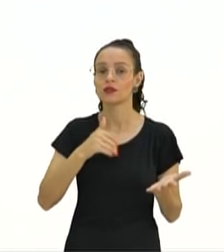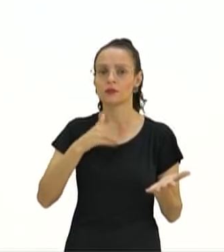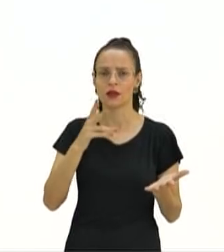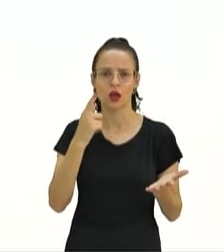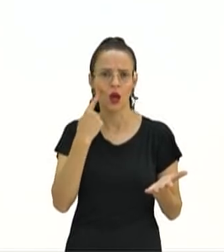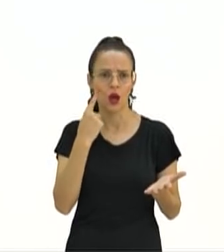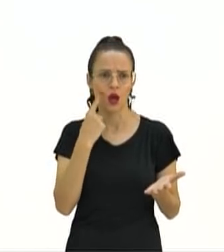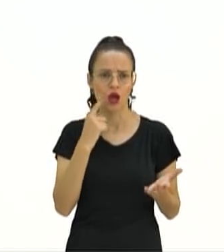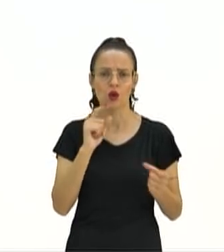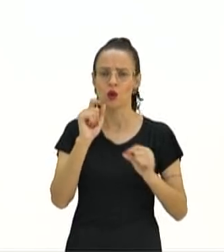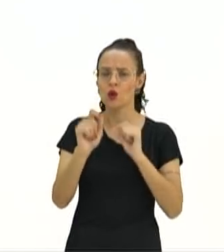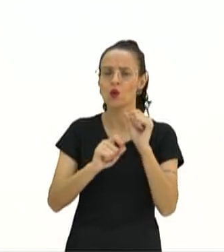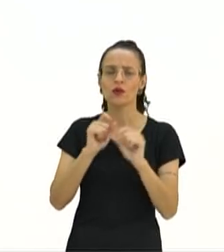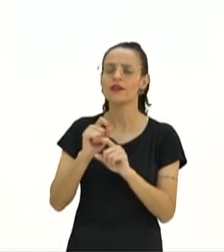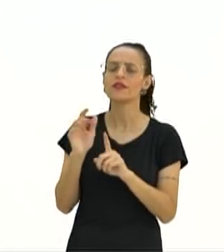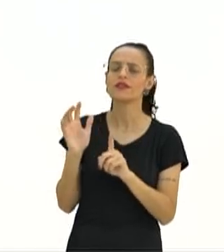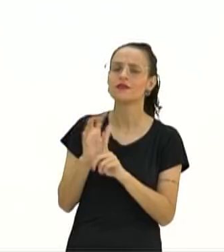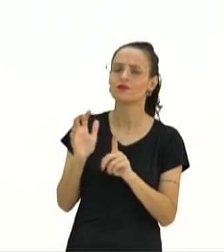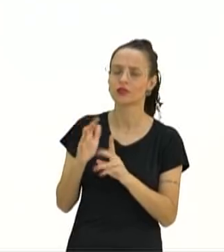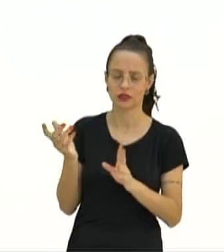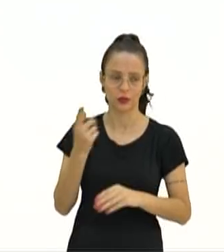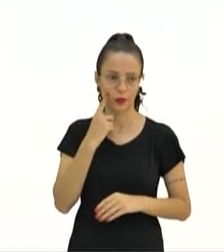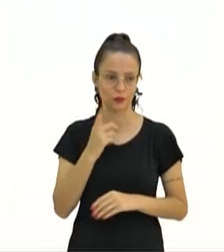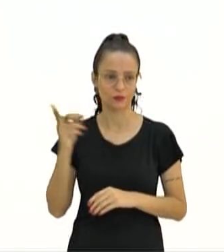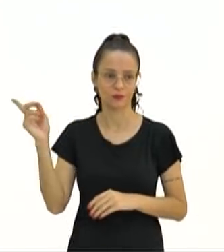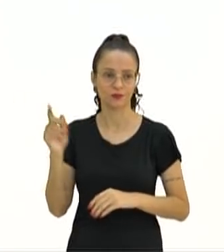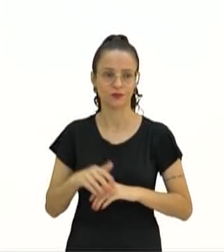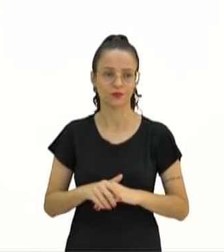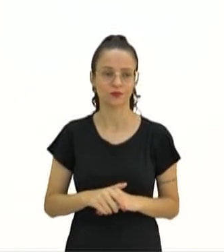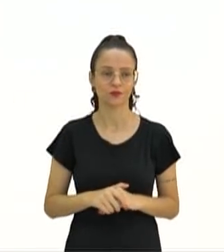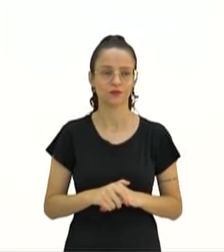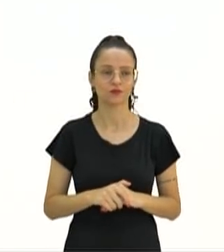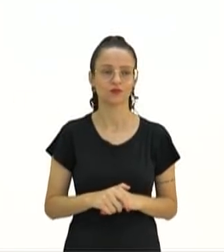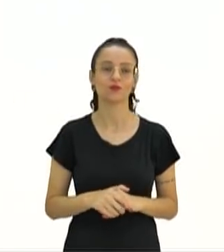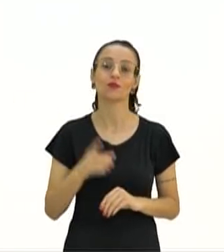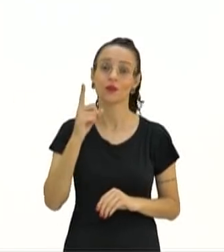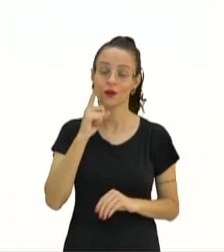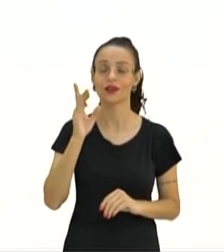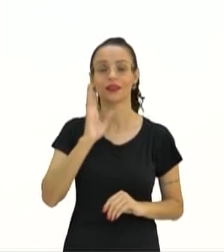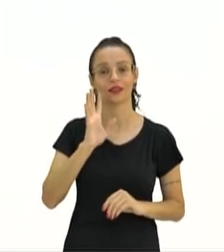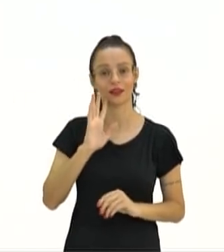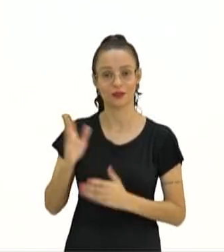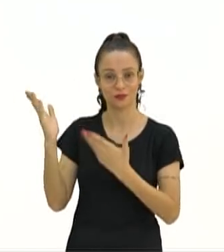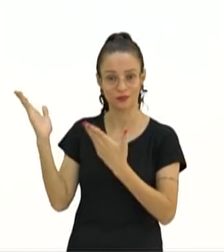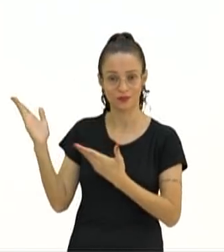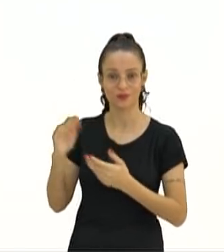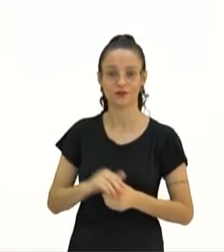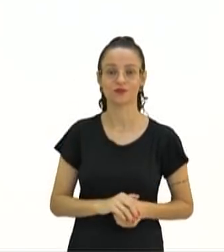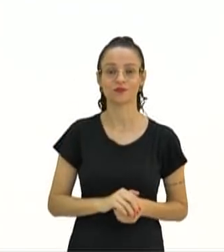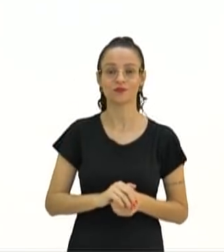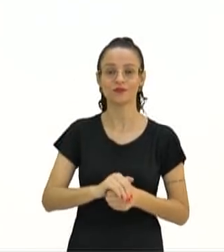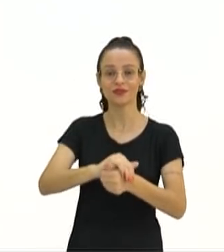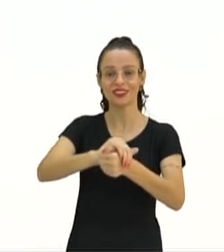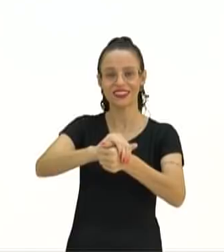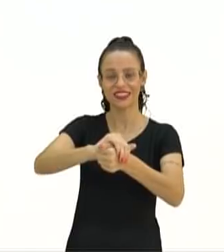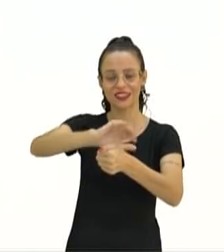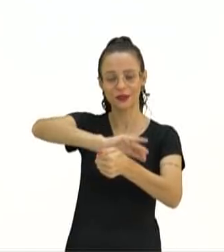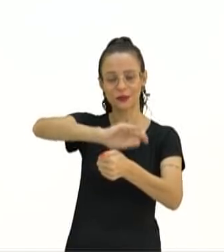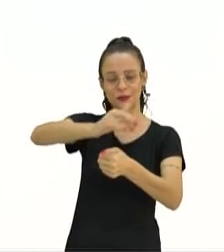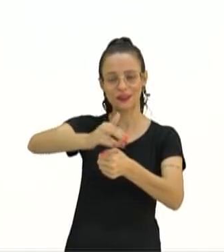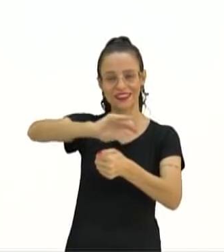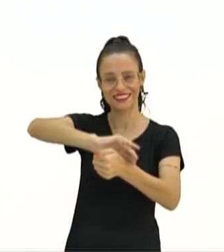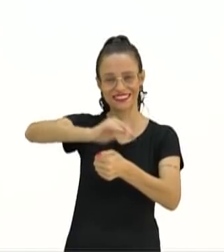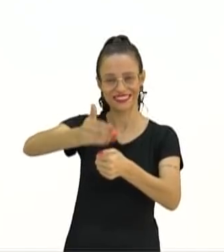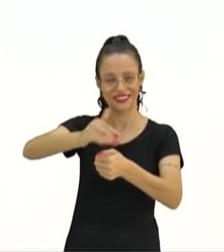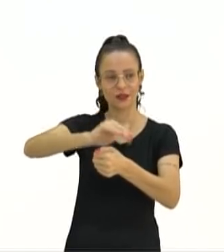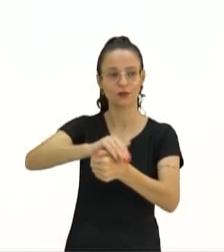perto. Quais são essas inspirações para esses desenhos? Olha que legal esse, a carapaça de uma tartaruga. Então, a